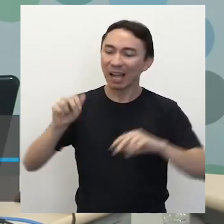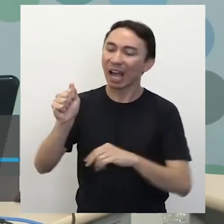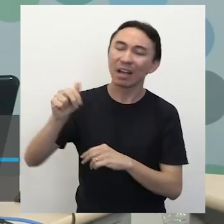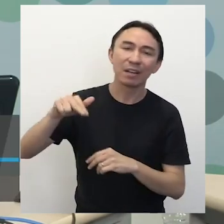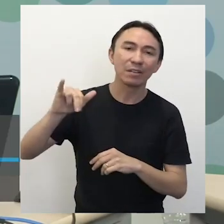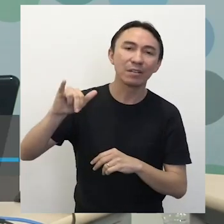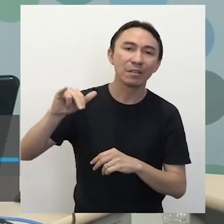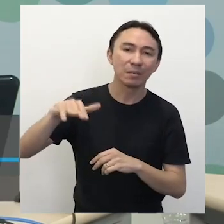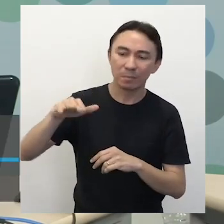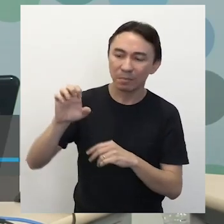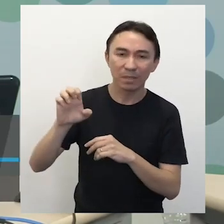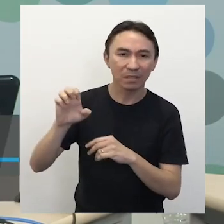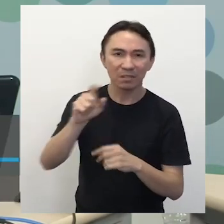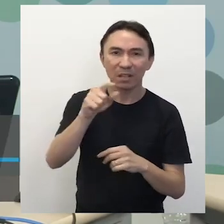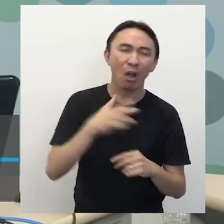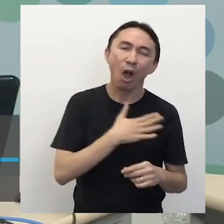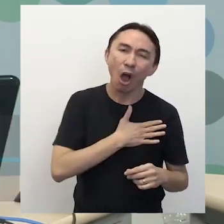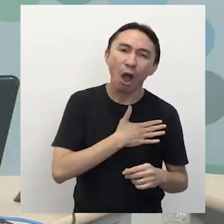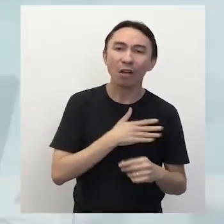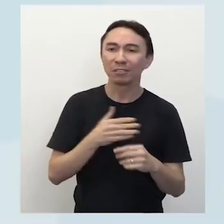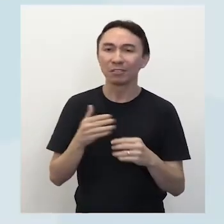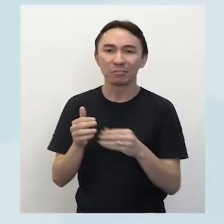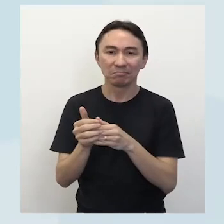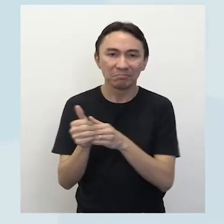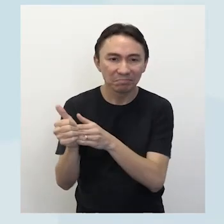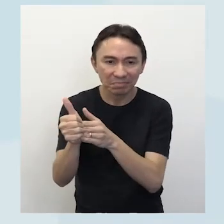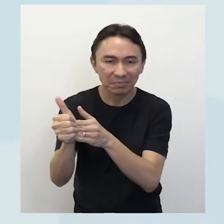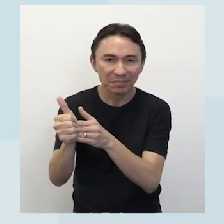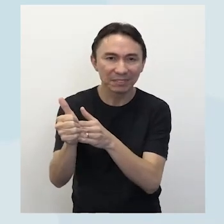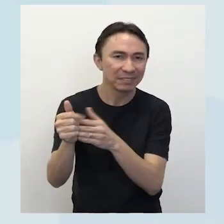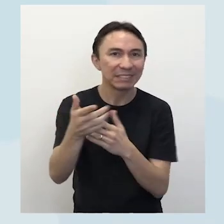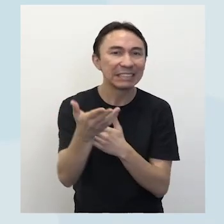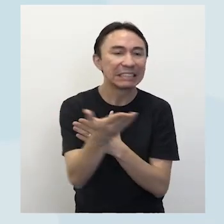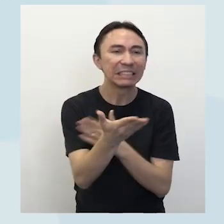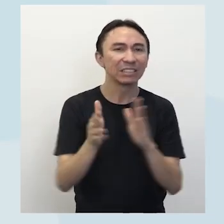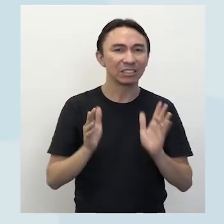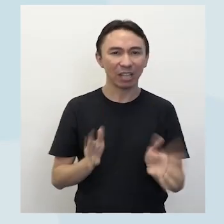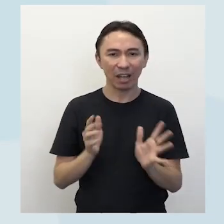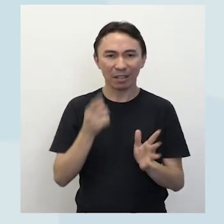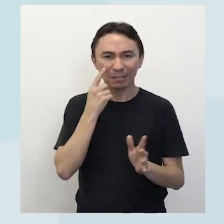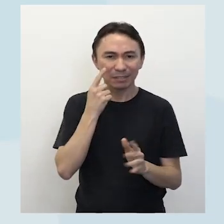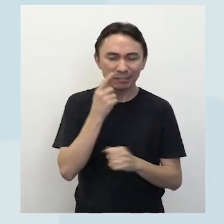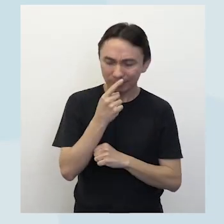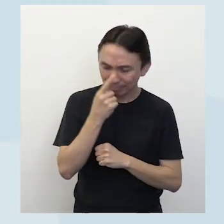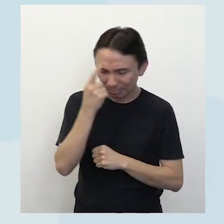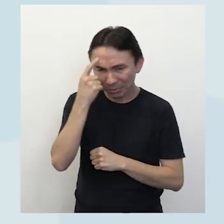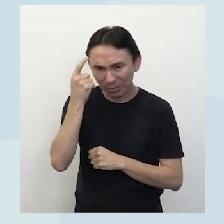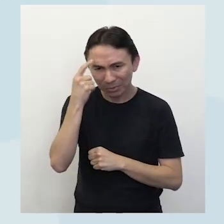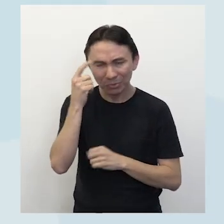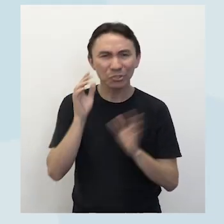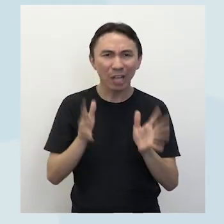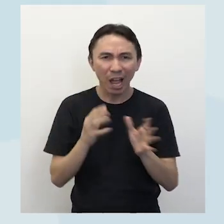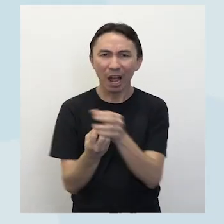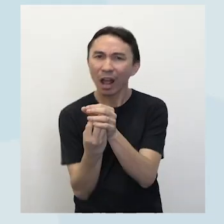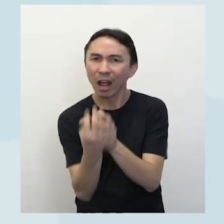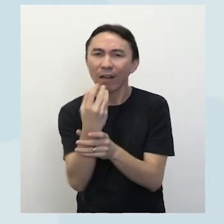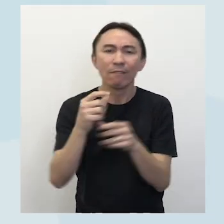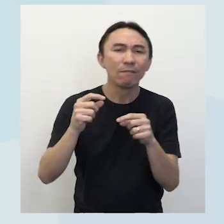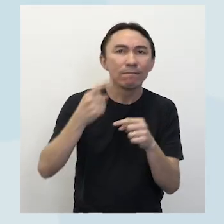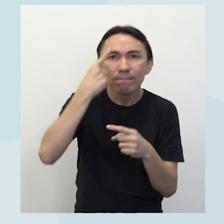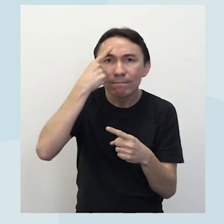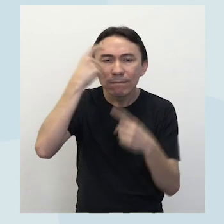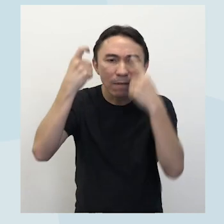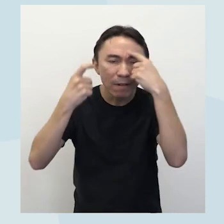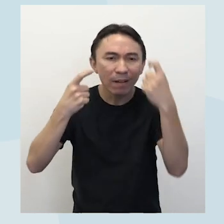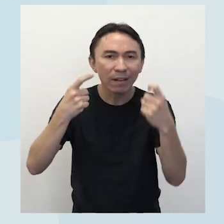acompanhar, e se você já imaginou criar um anime, ou se você se inspirou em um que você